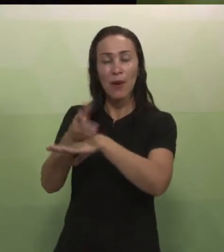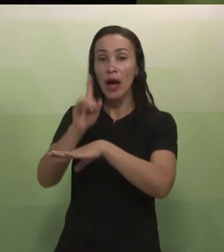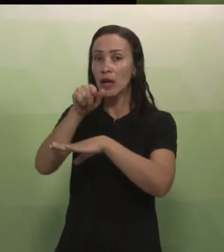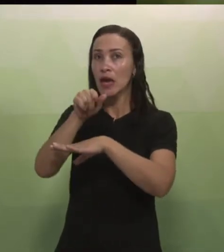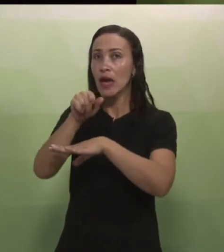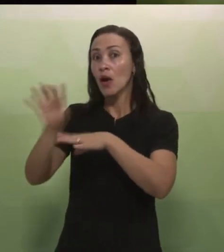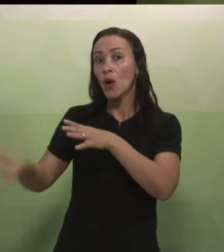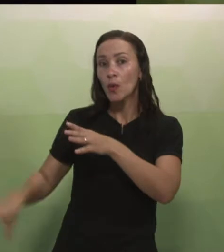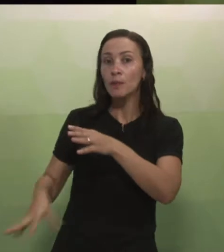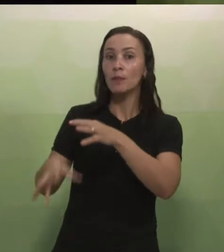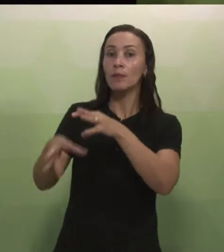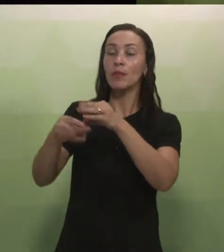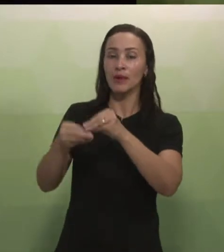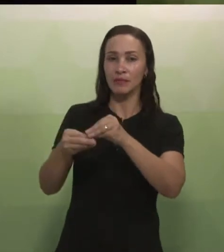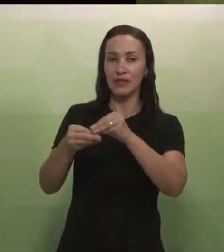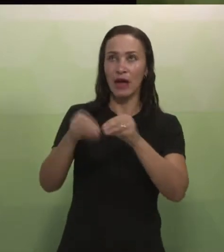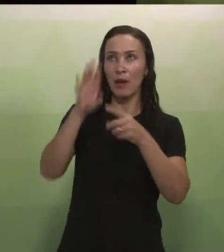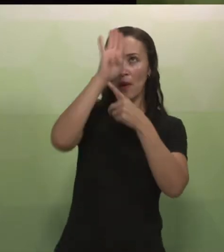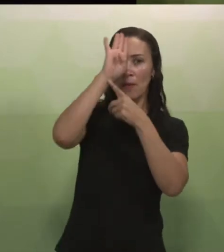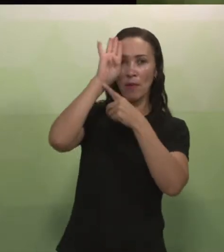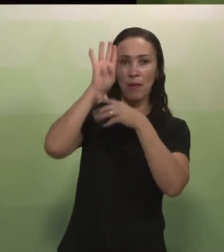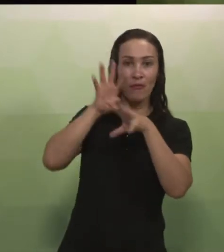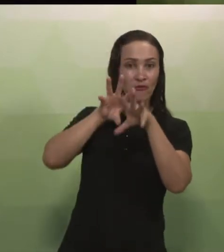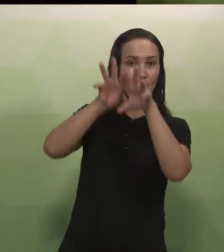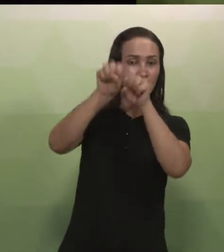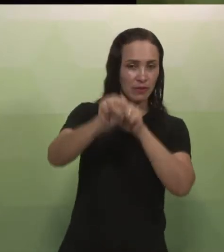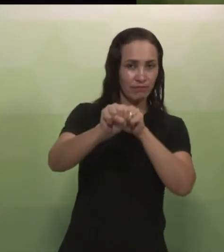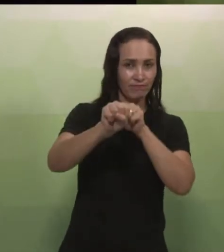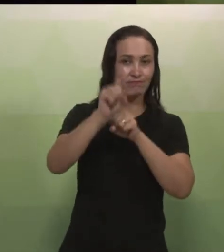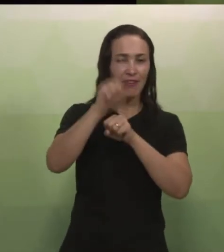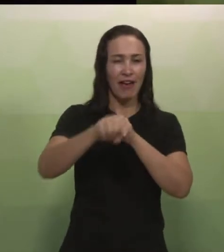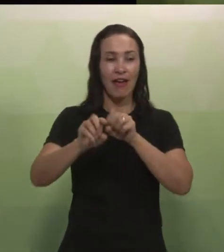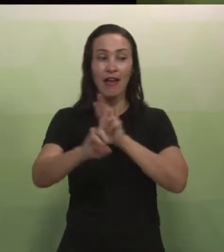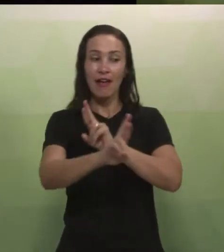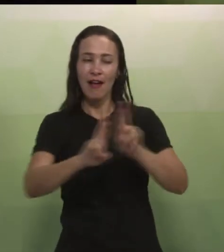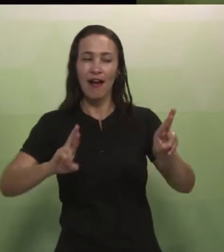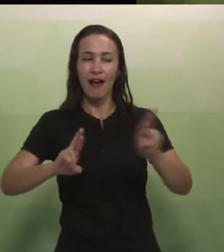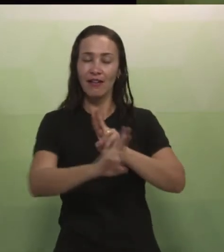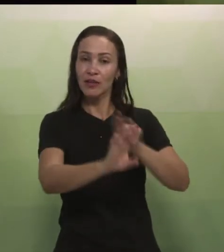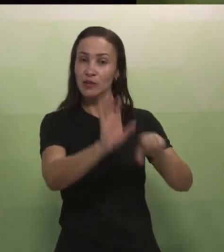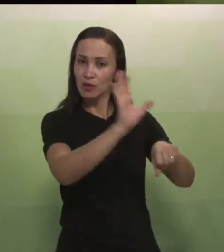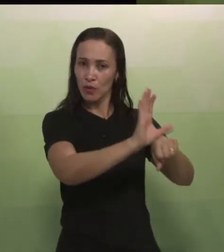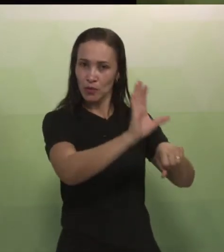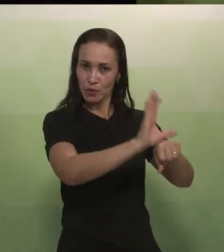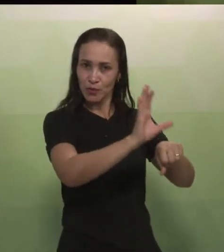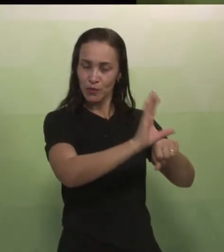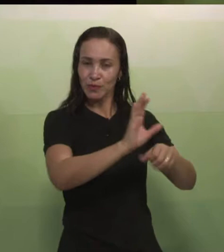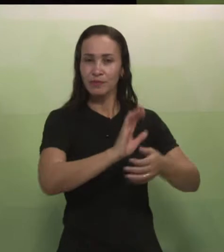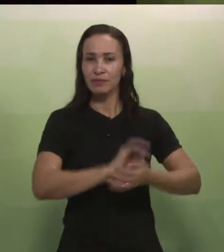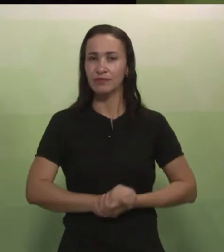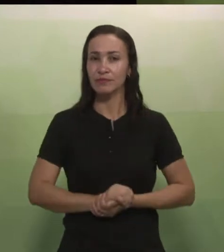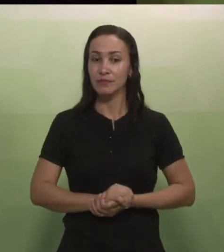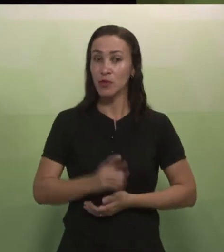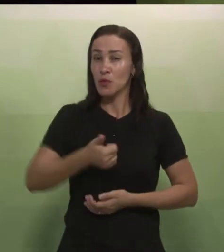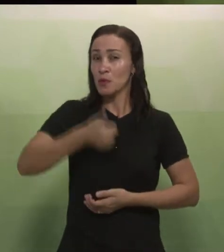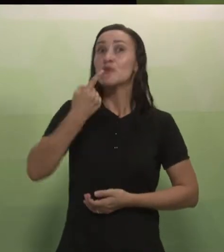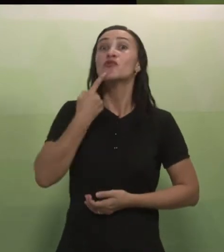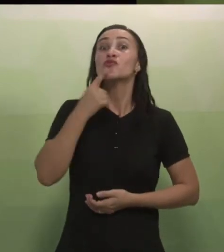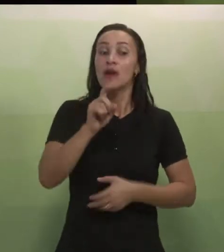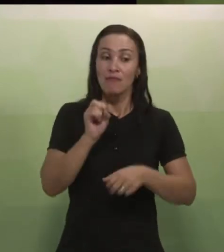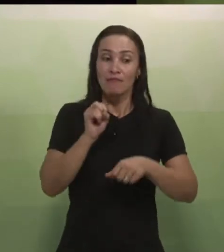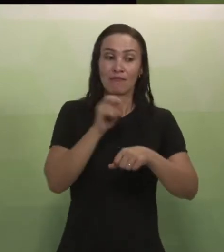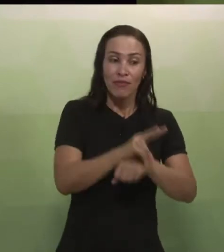complementarmente para a sua formação acadêmica, que tenha relação com o seu curso, desde o primeiro dia que você